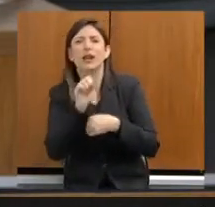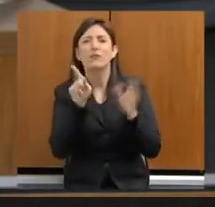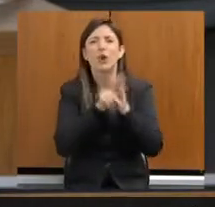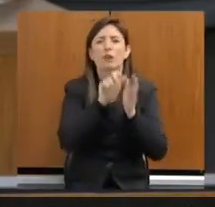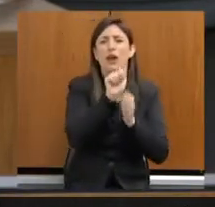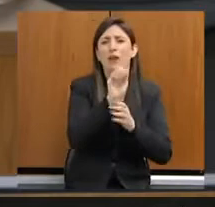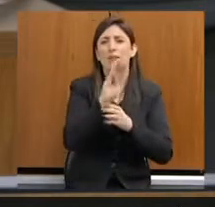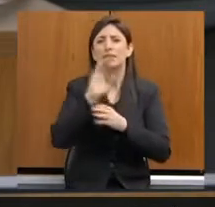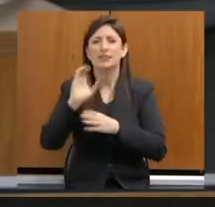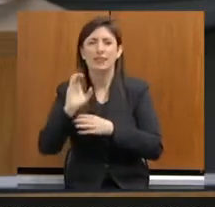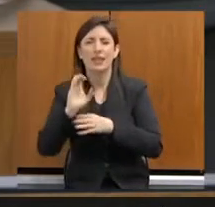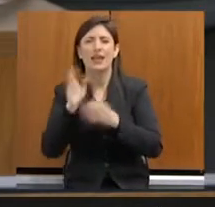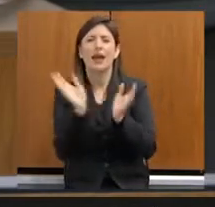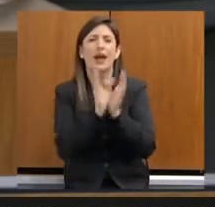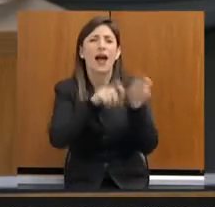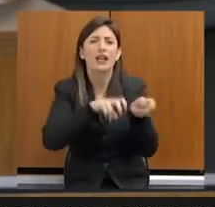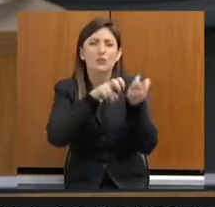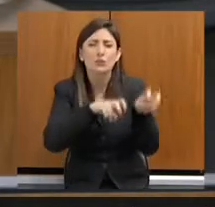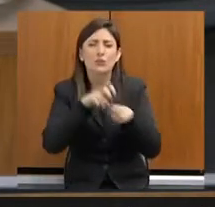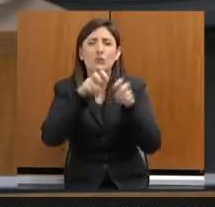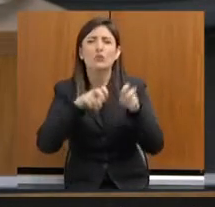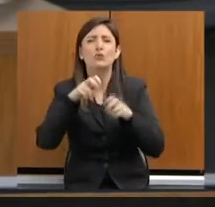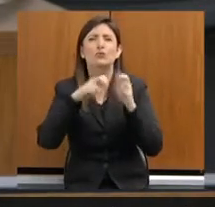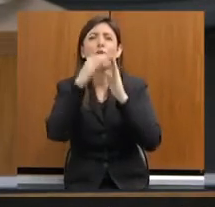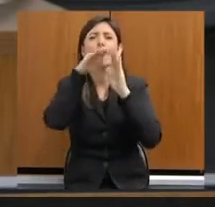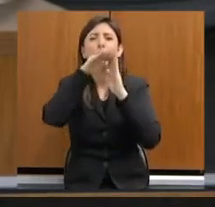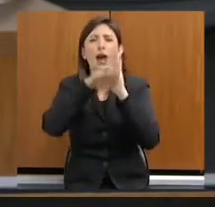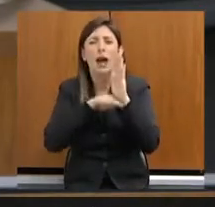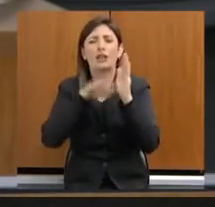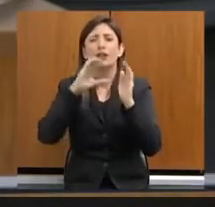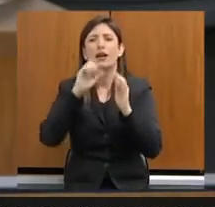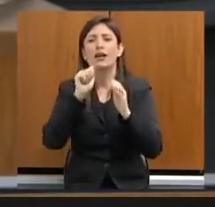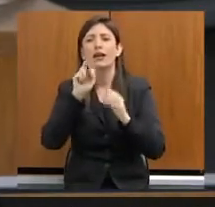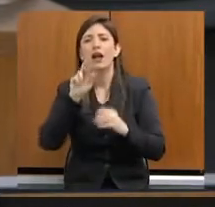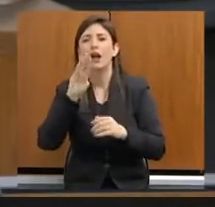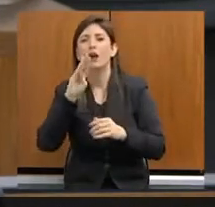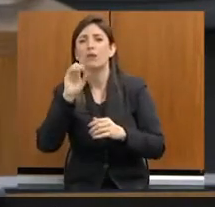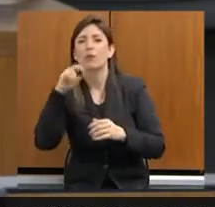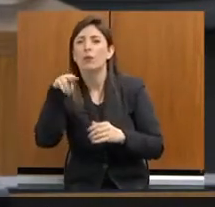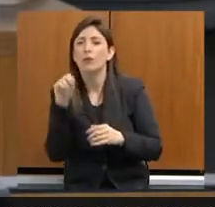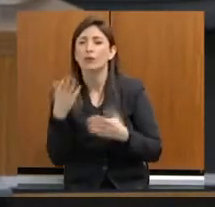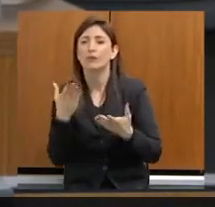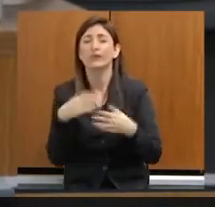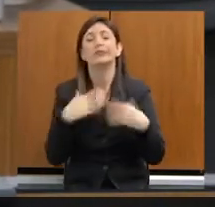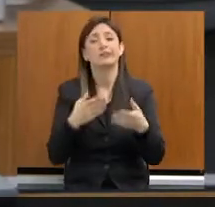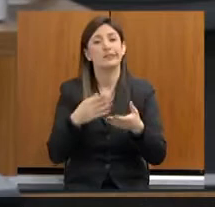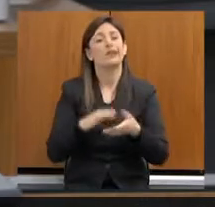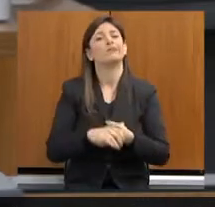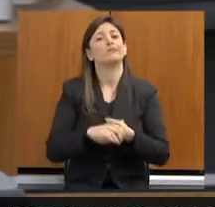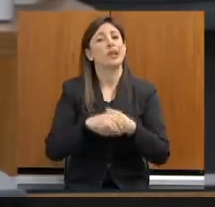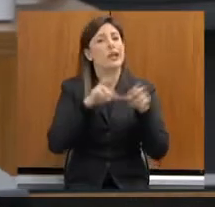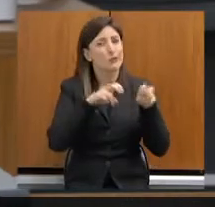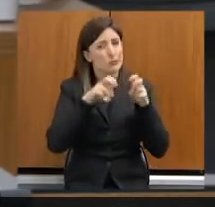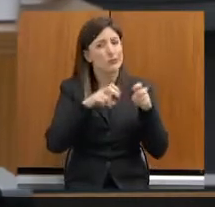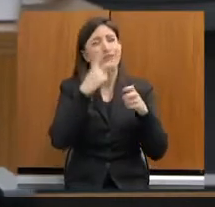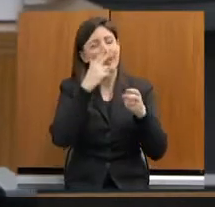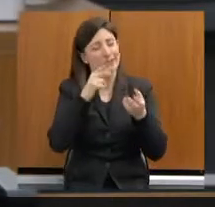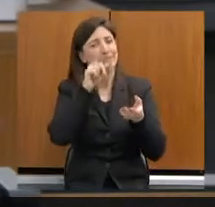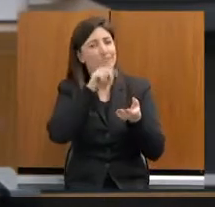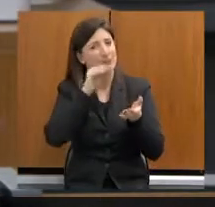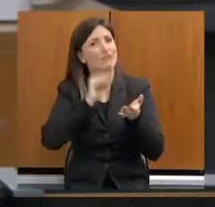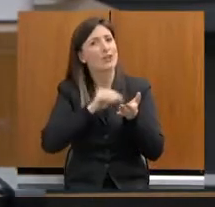Minas Gerais ficou para trás mas ficou para trás mesmo dinheiro gente à disposição do